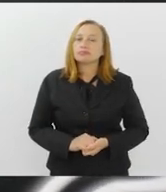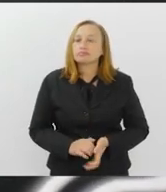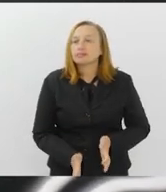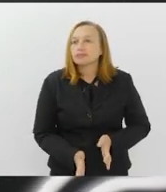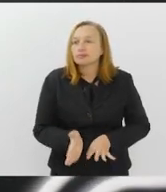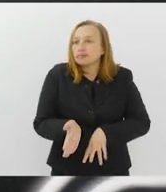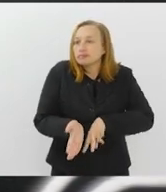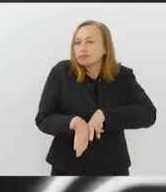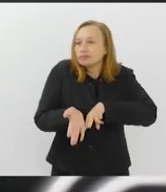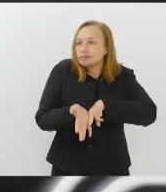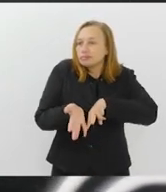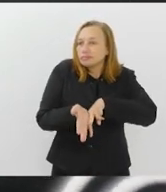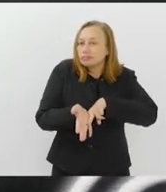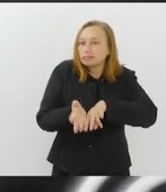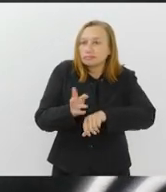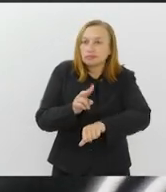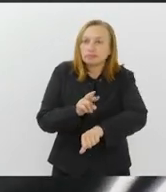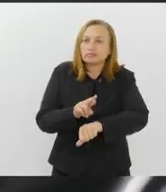uma calça marrom.